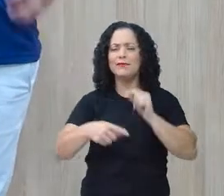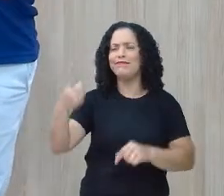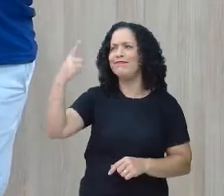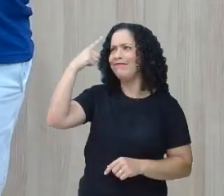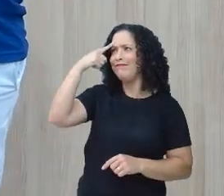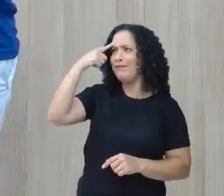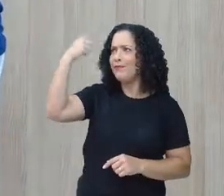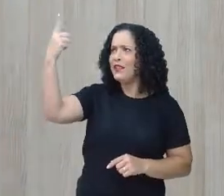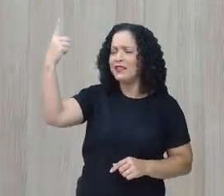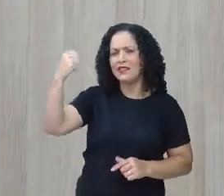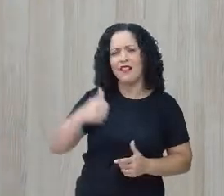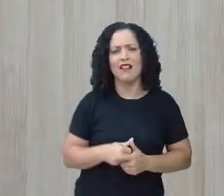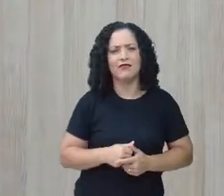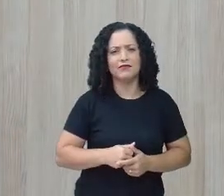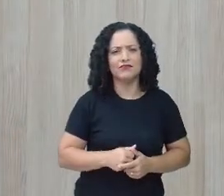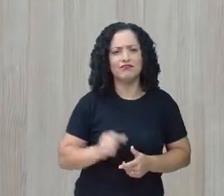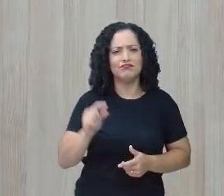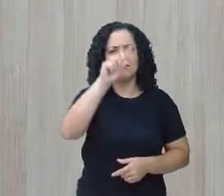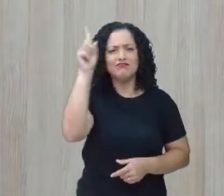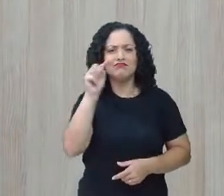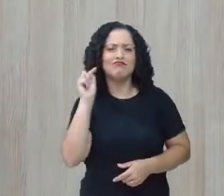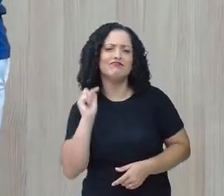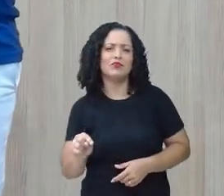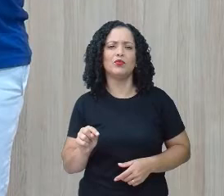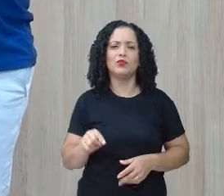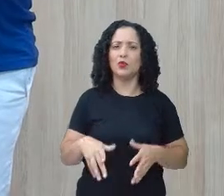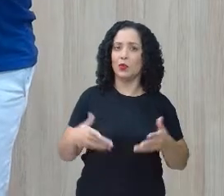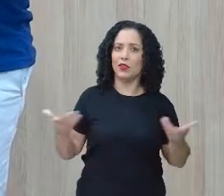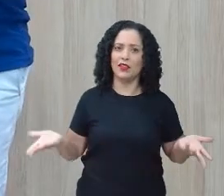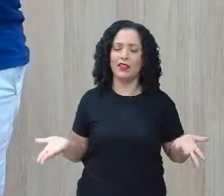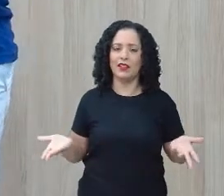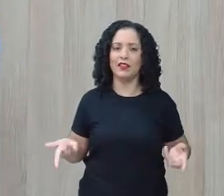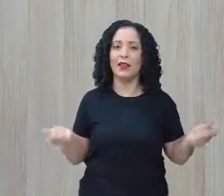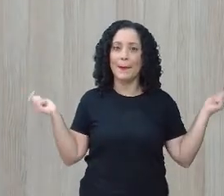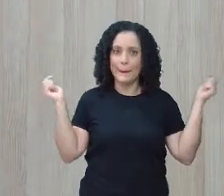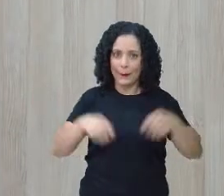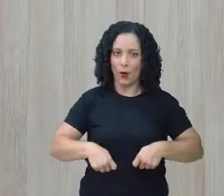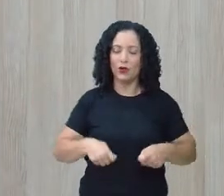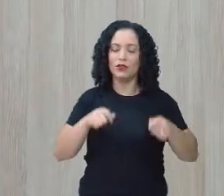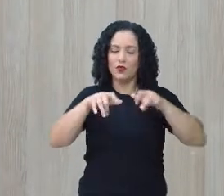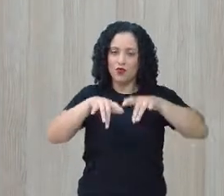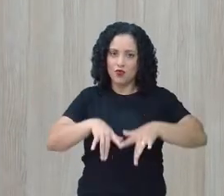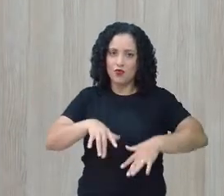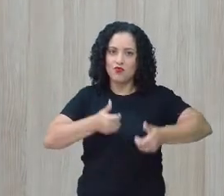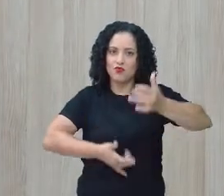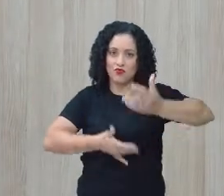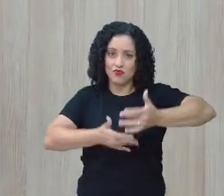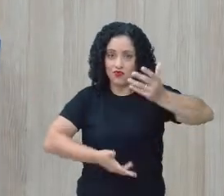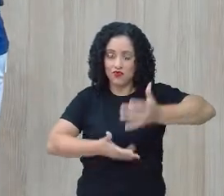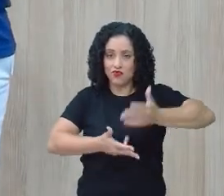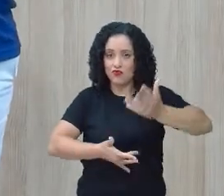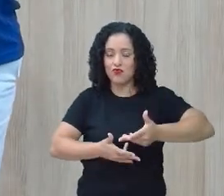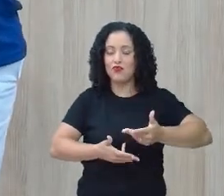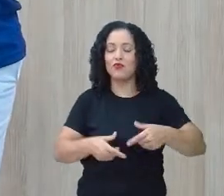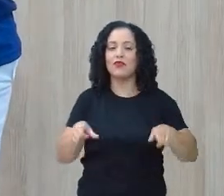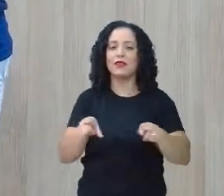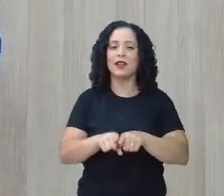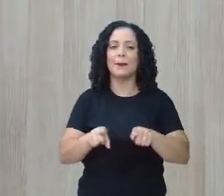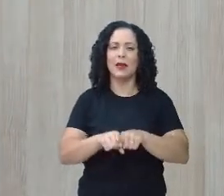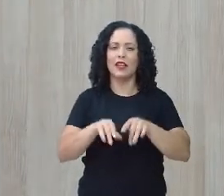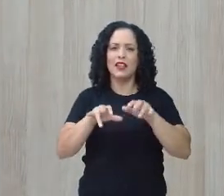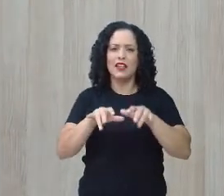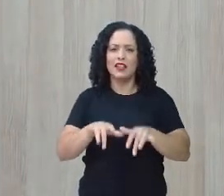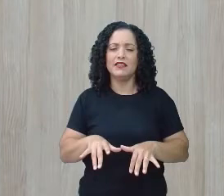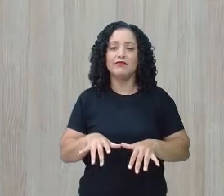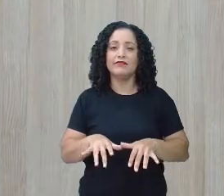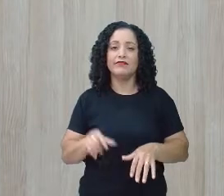fala expansão marítima, isso dá ideia de quê, né? Então você já pode aí ir interagindo aí no chat, né, e registrar aí,